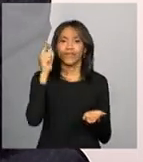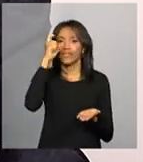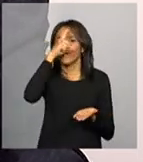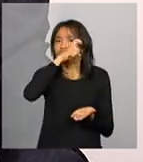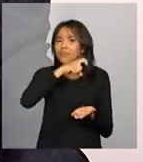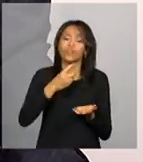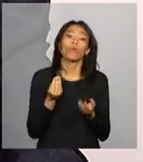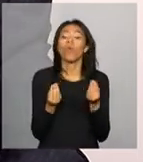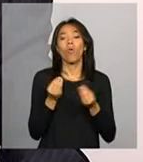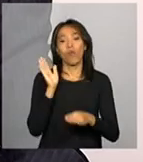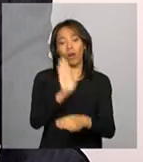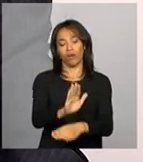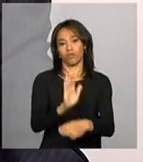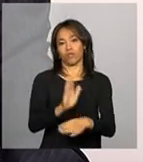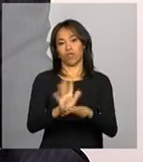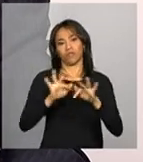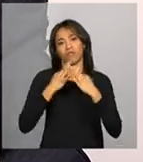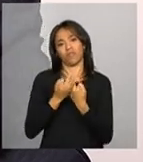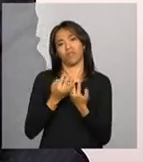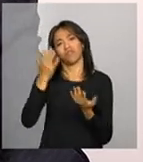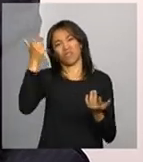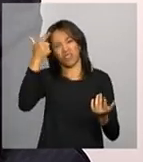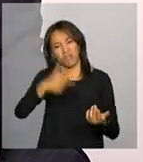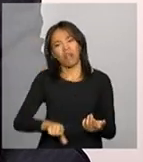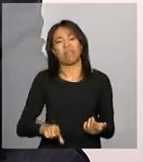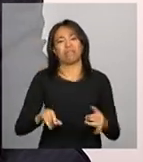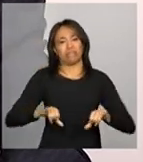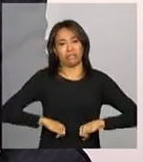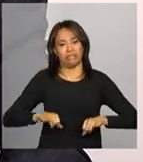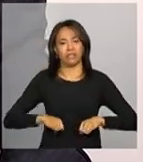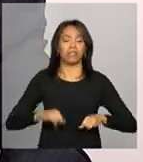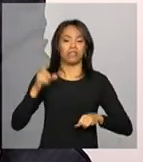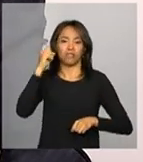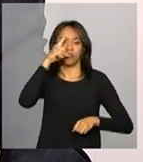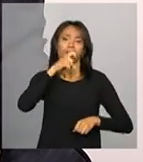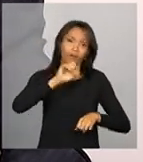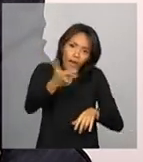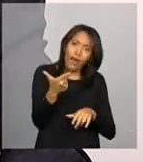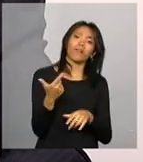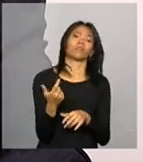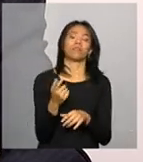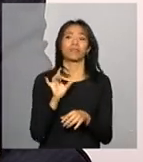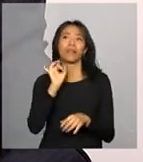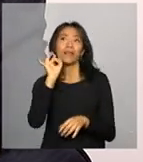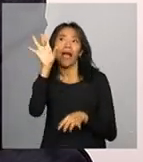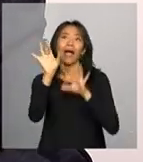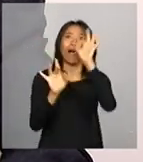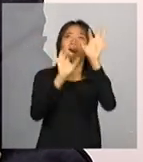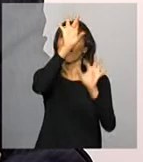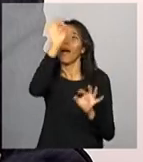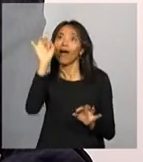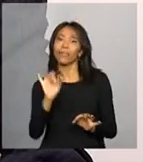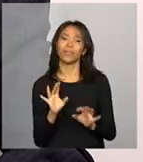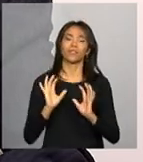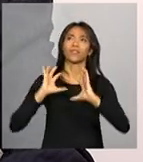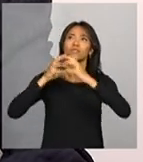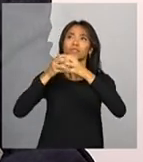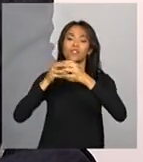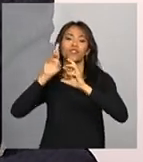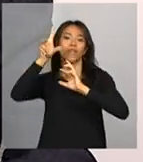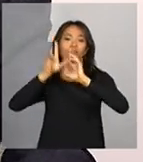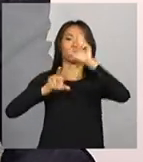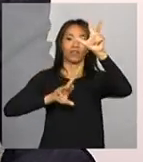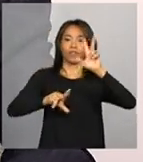ao público usuário assumir as mais vulneráveis isso não quer dizer que não vai existir essas peças cidades eles não quer dizer que todos